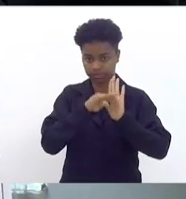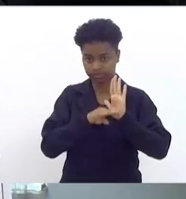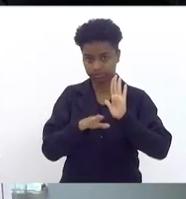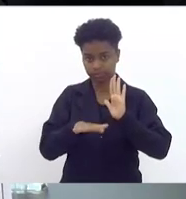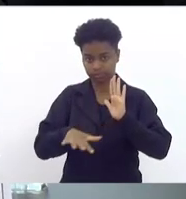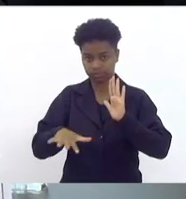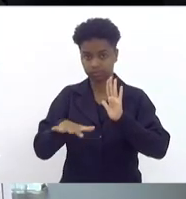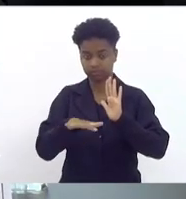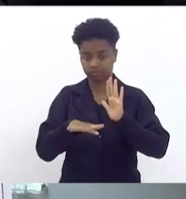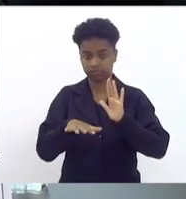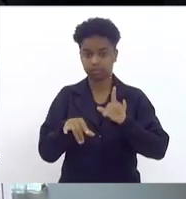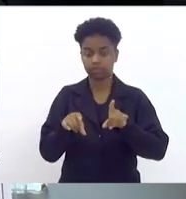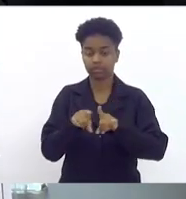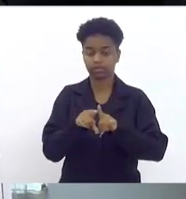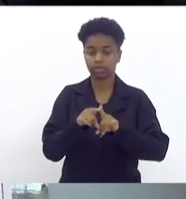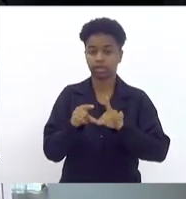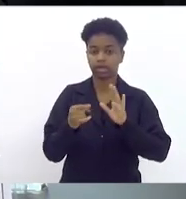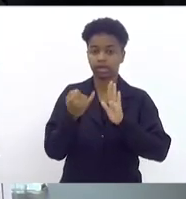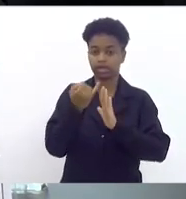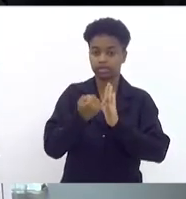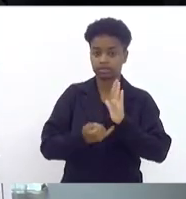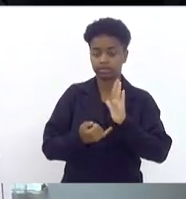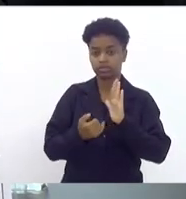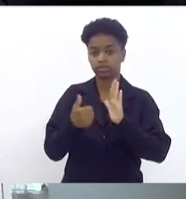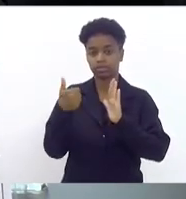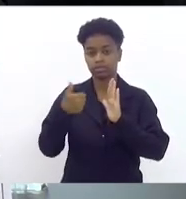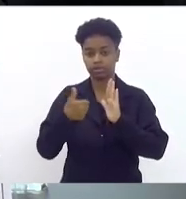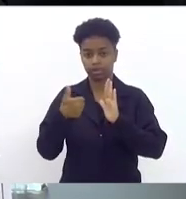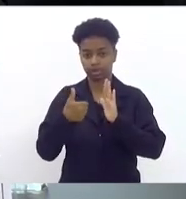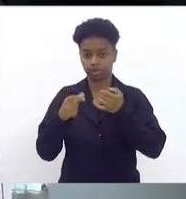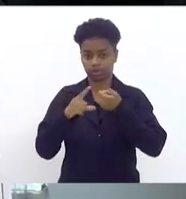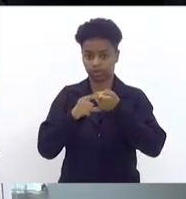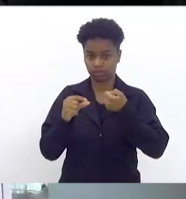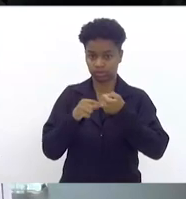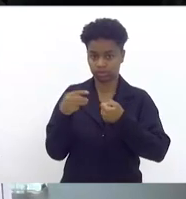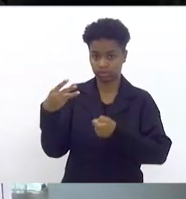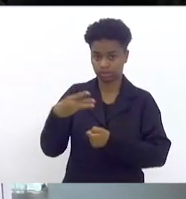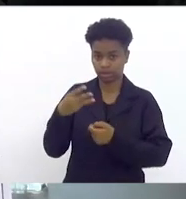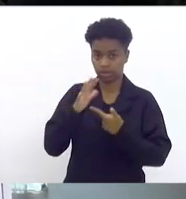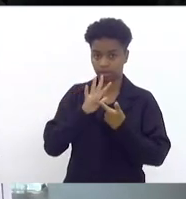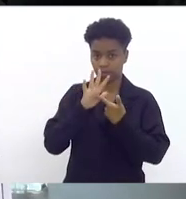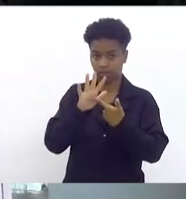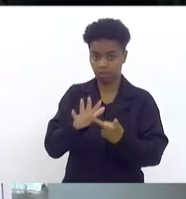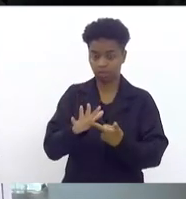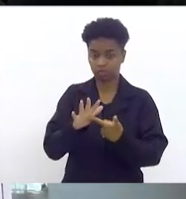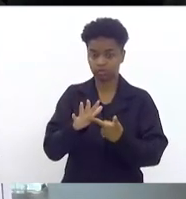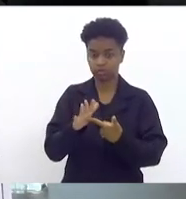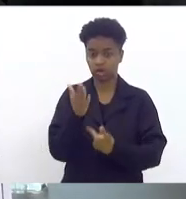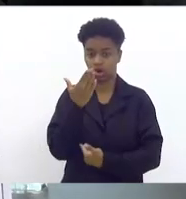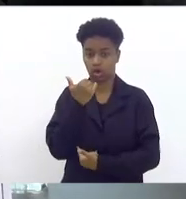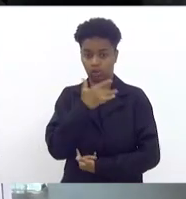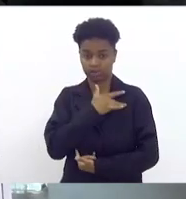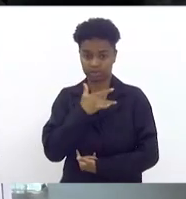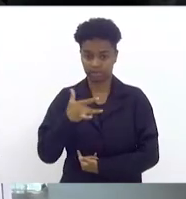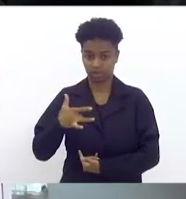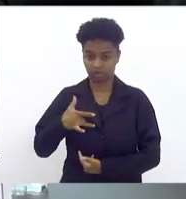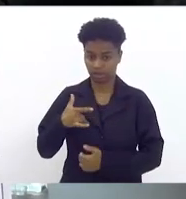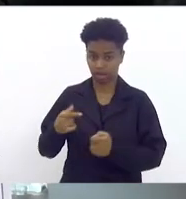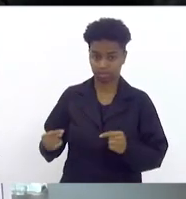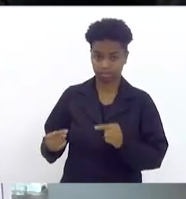o inciso 1º deste artigo 3º diz que o emprego da alimentação saudável e